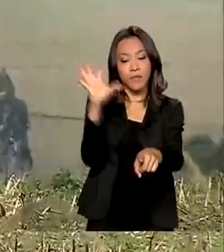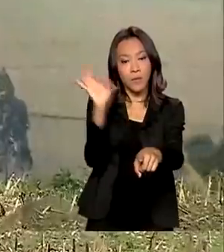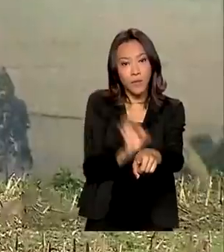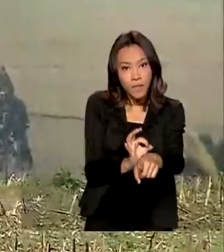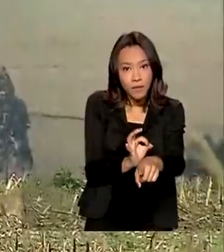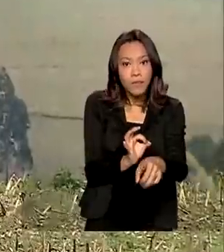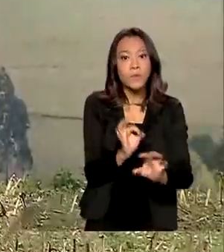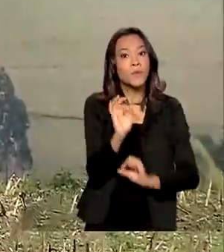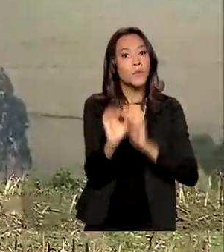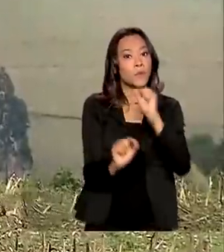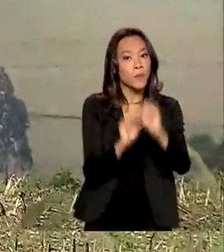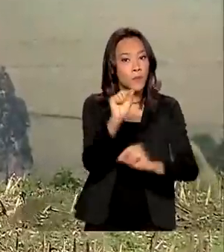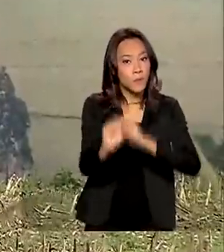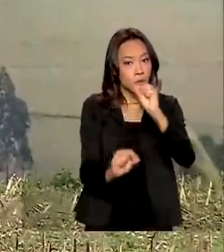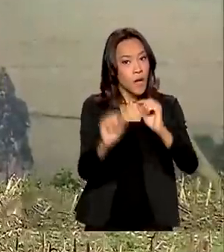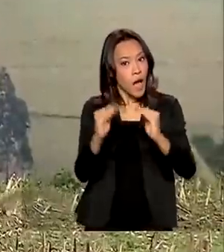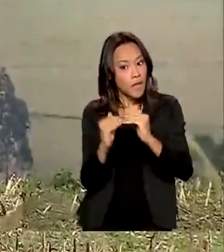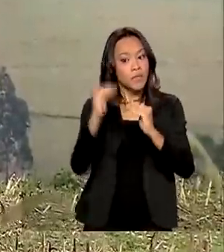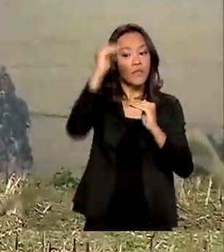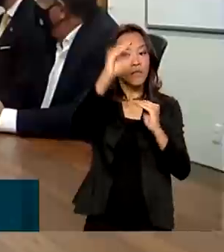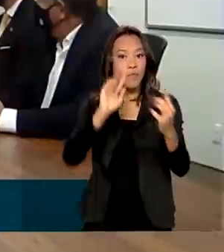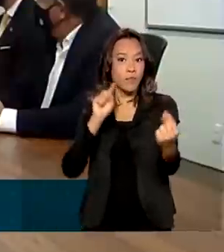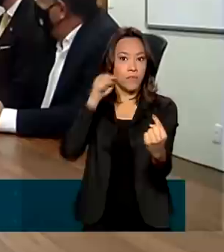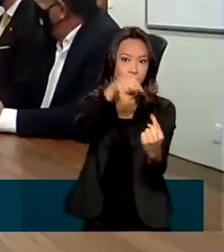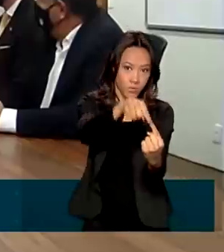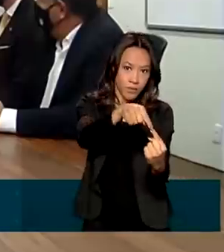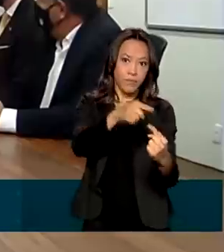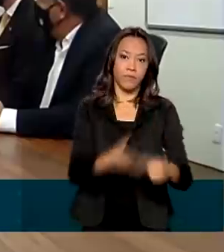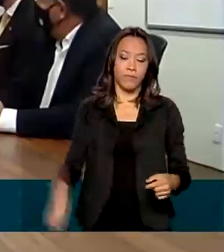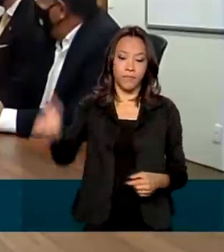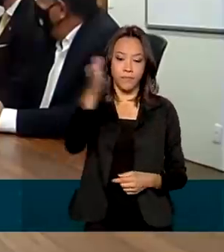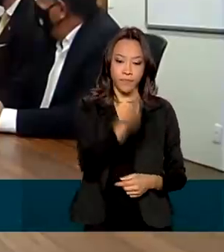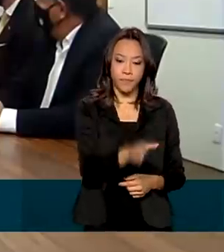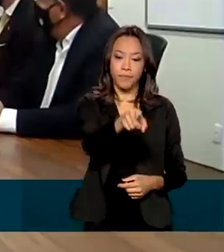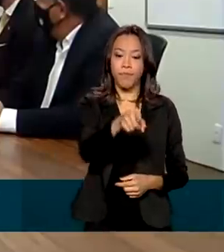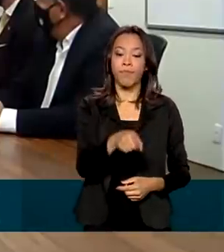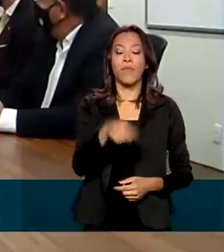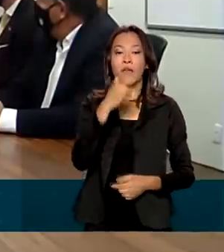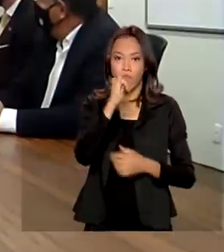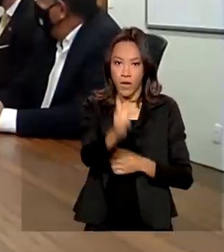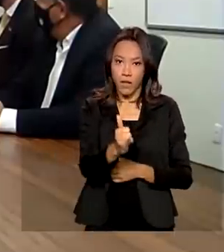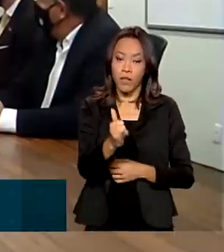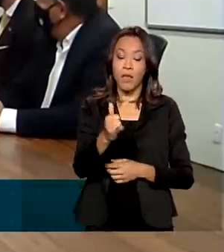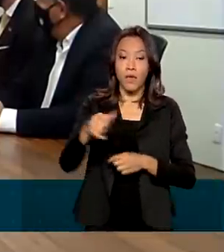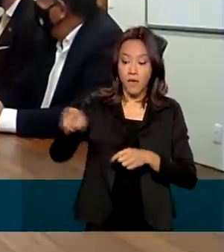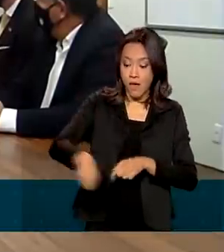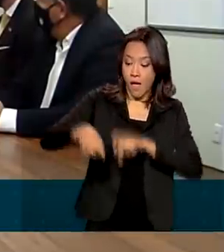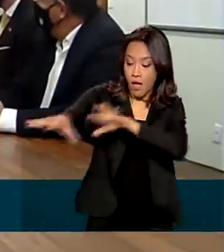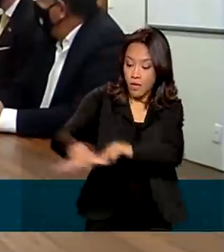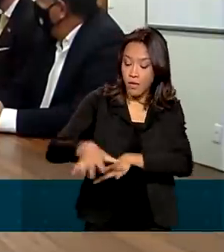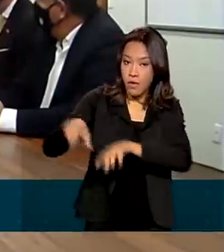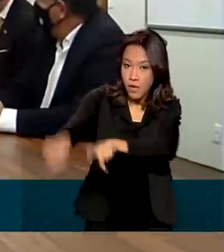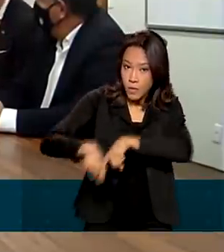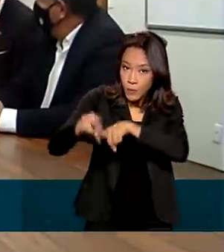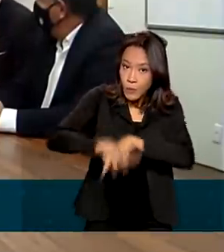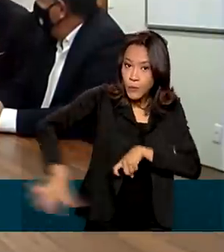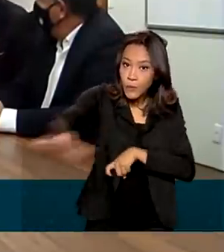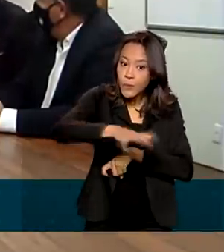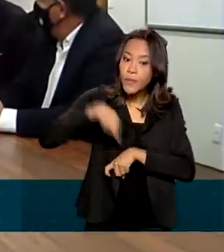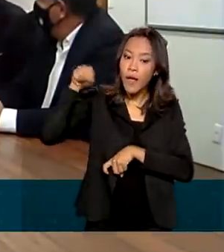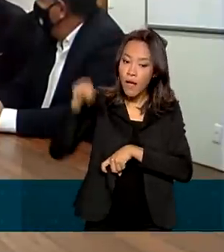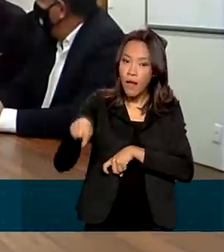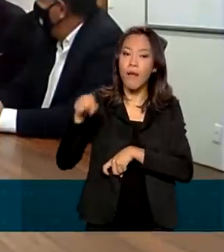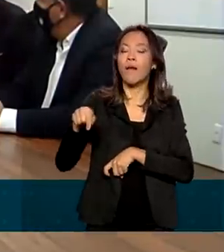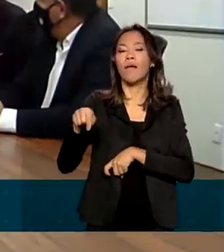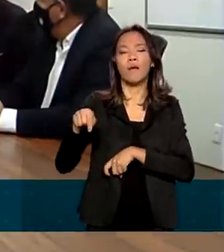em relação à meta estabelecida. A agricultura é uma das soluções para o desafio dessa nova economia